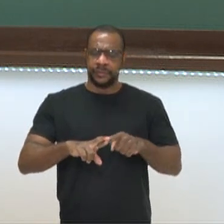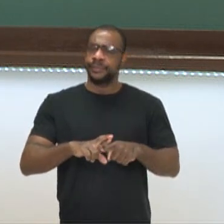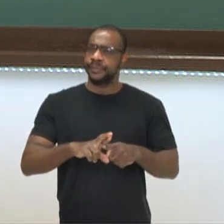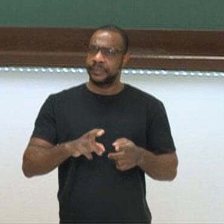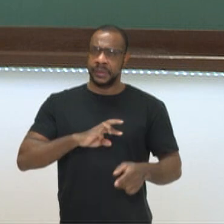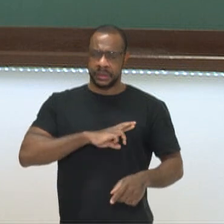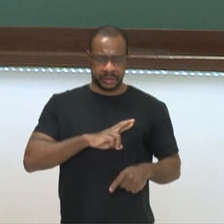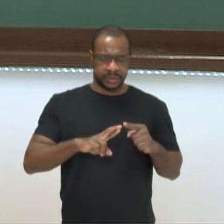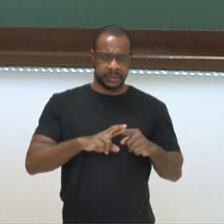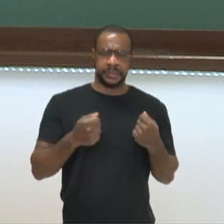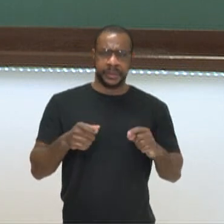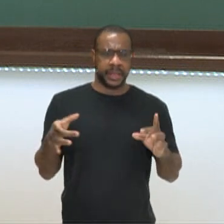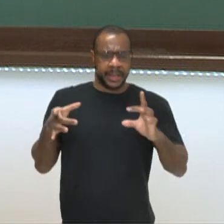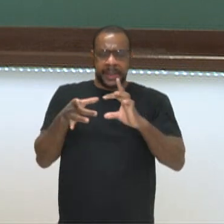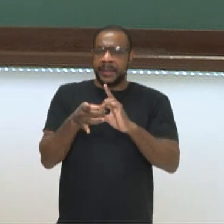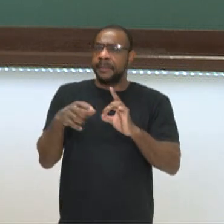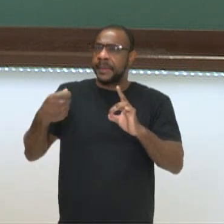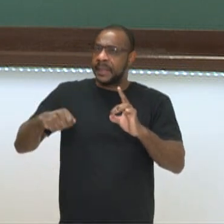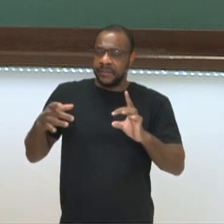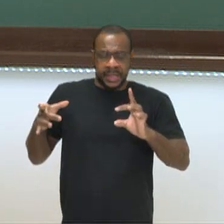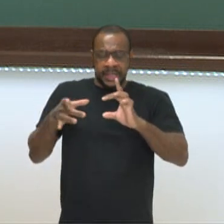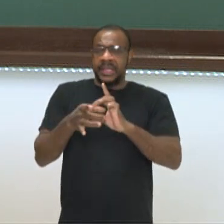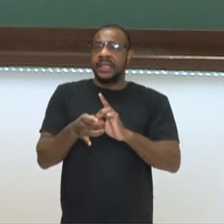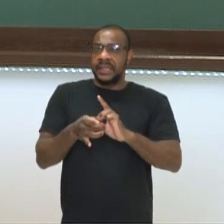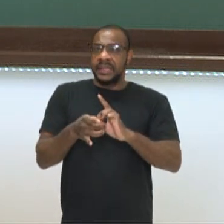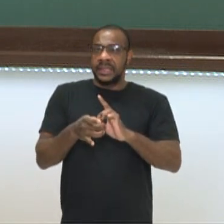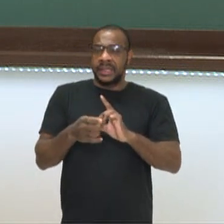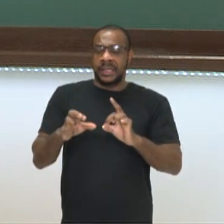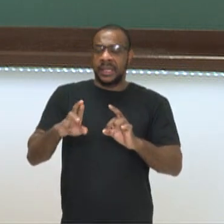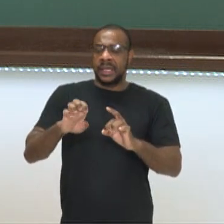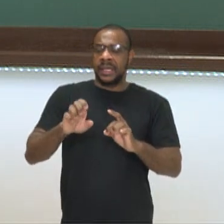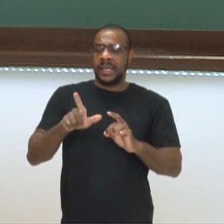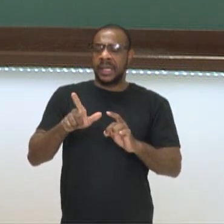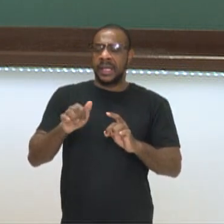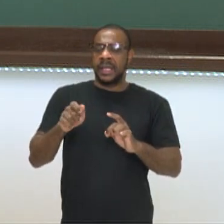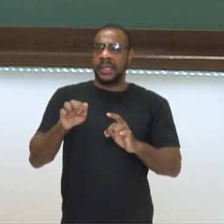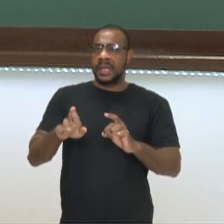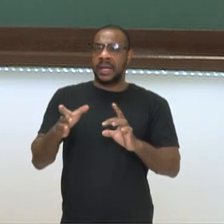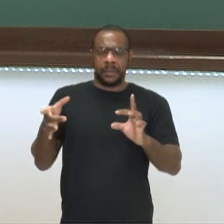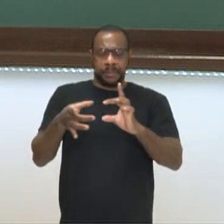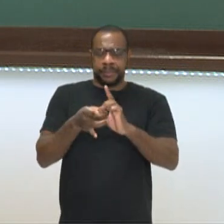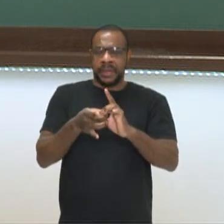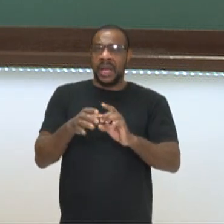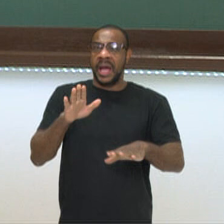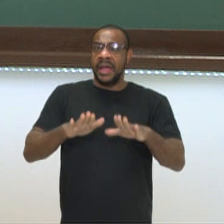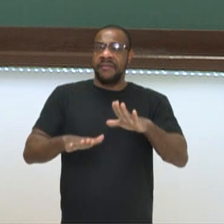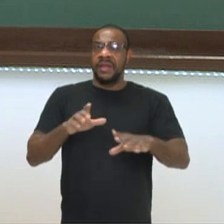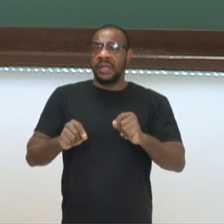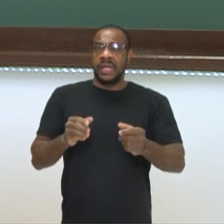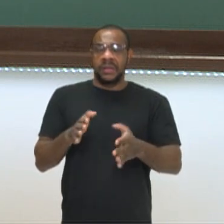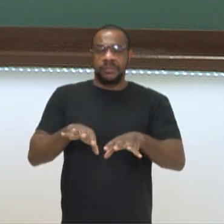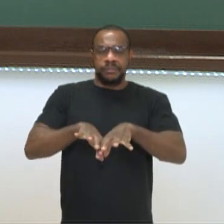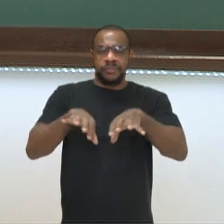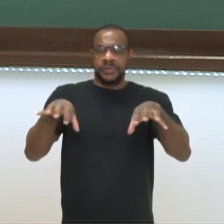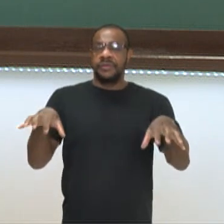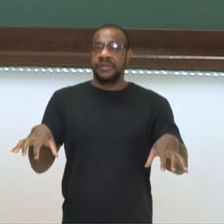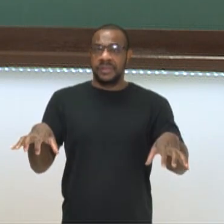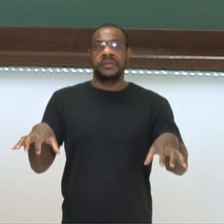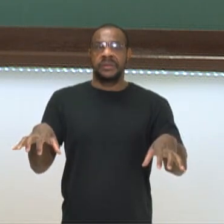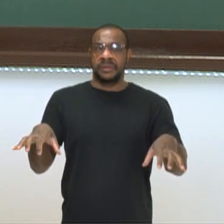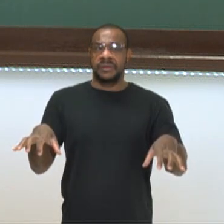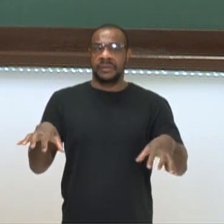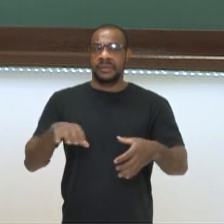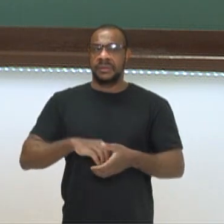deveria religar, religião do latim, religar, às vezes ela aparta, ela divide, ela é diabólica,